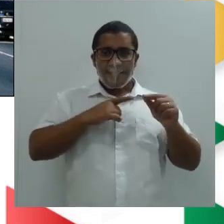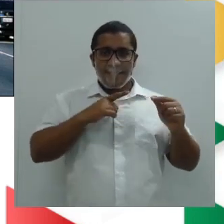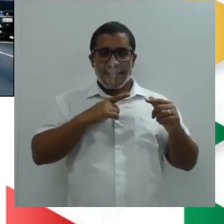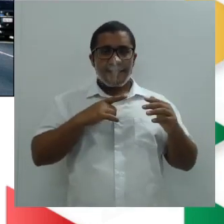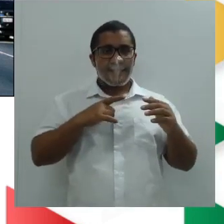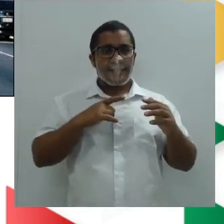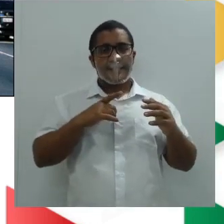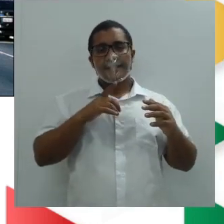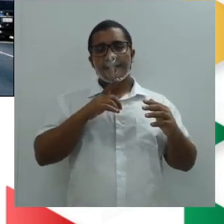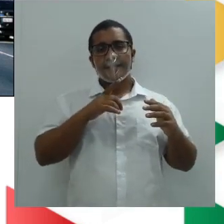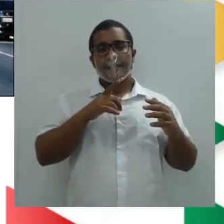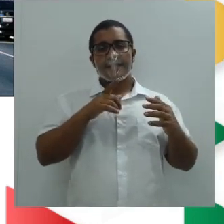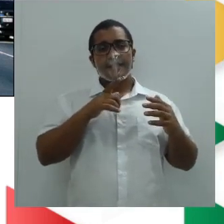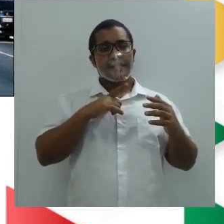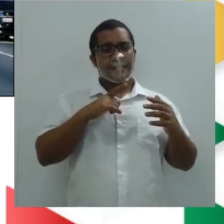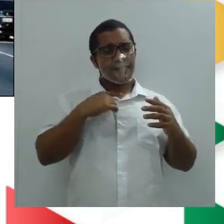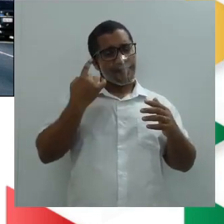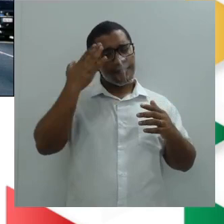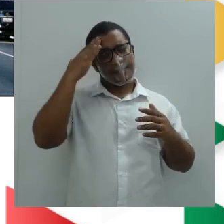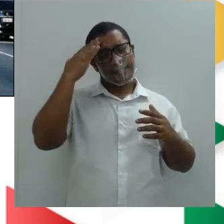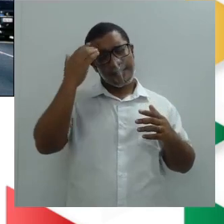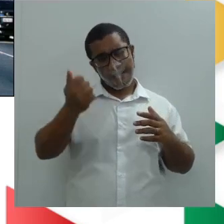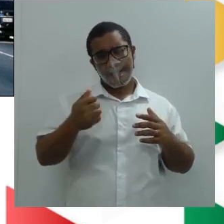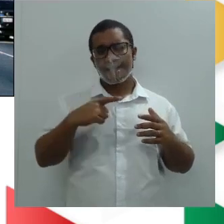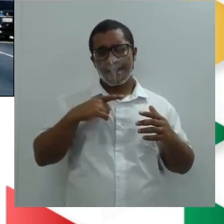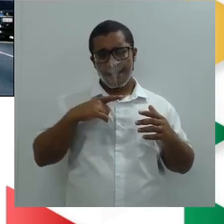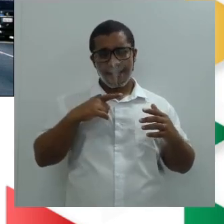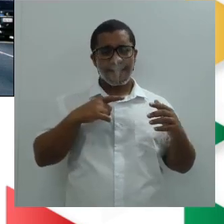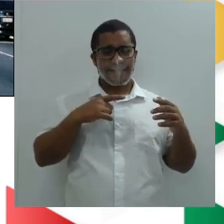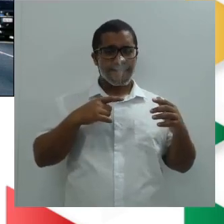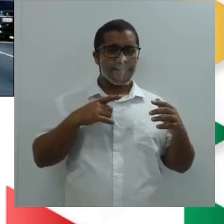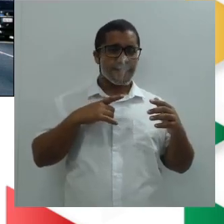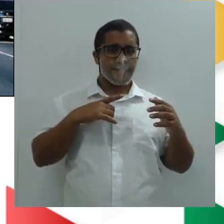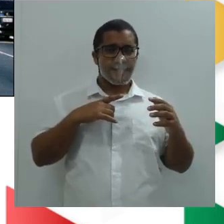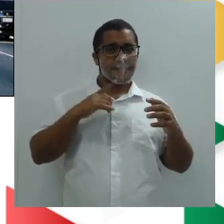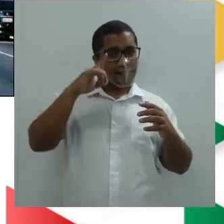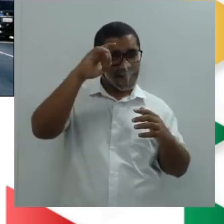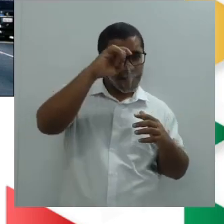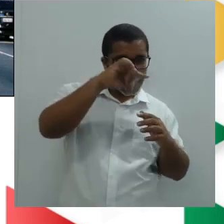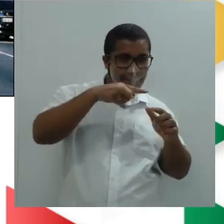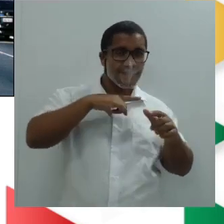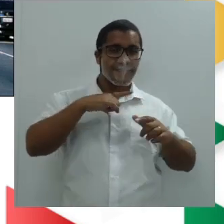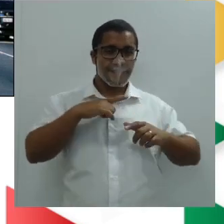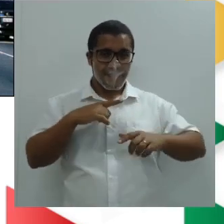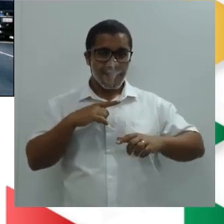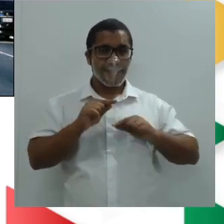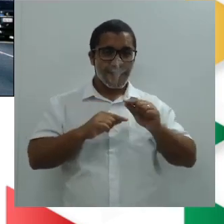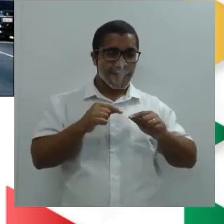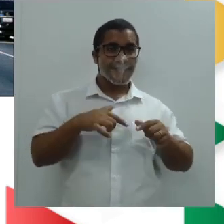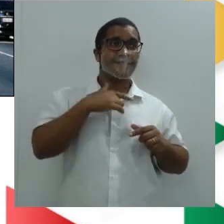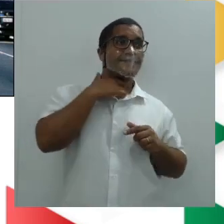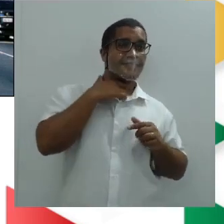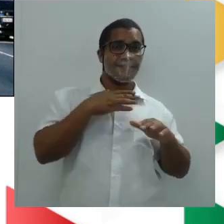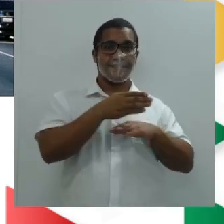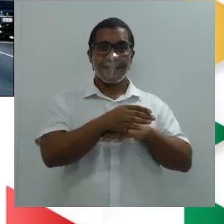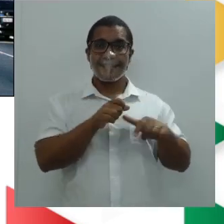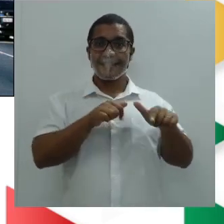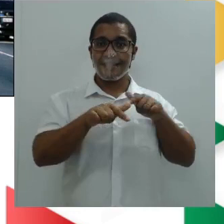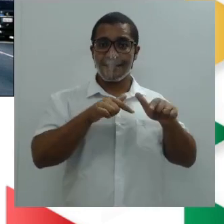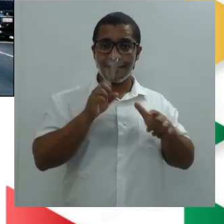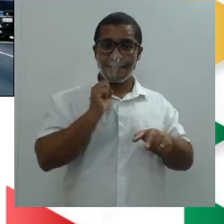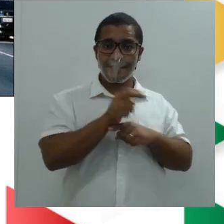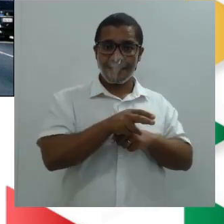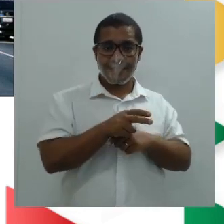que está muito competitiva, muito competitiva. A competição é grande. Então,